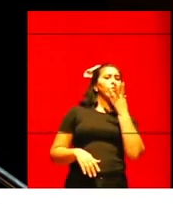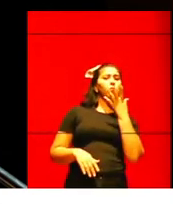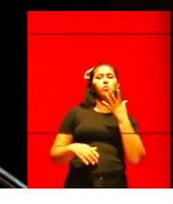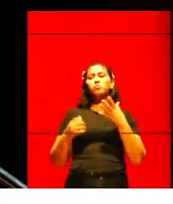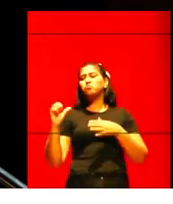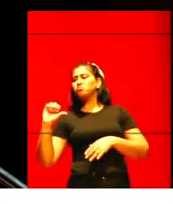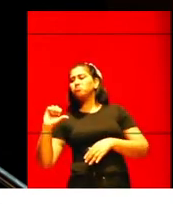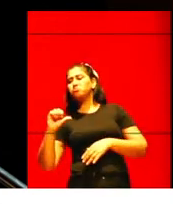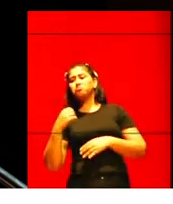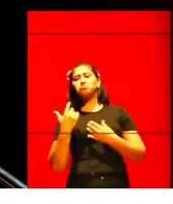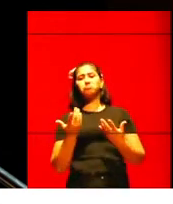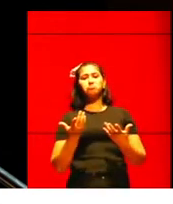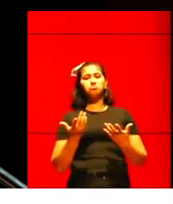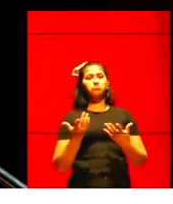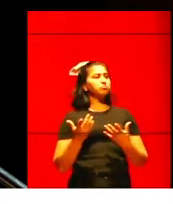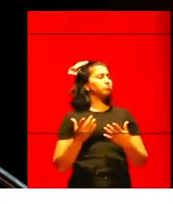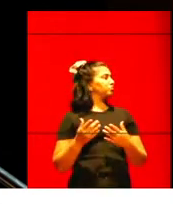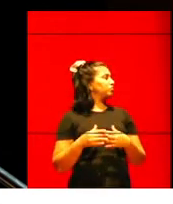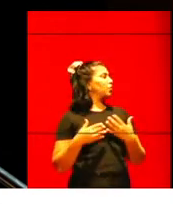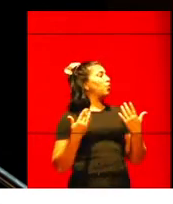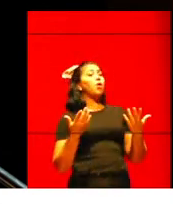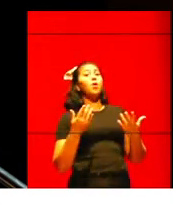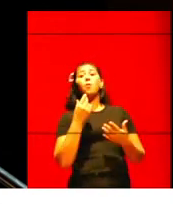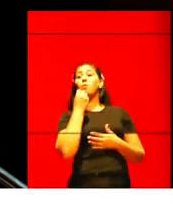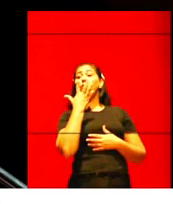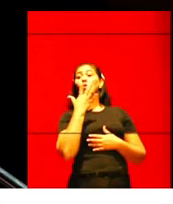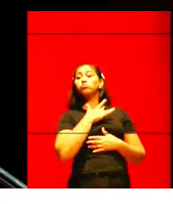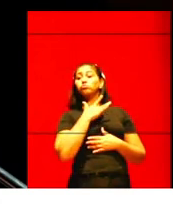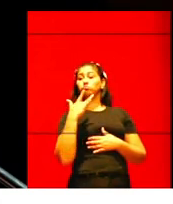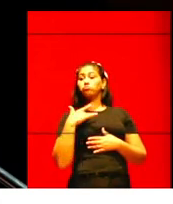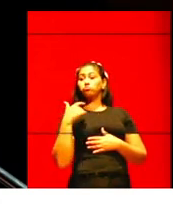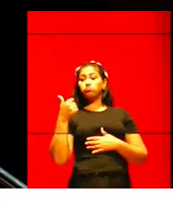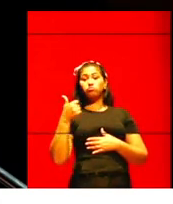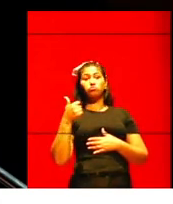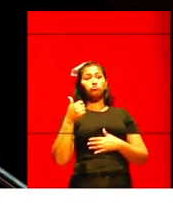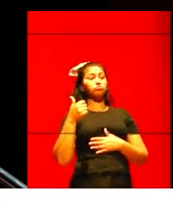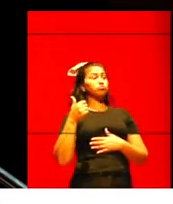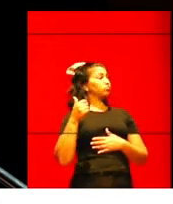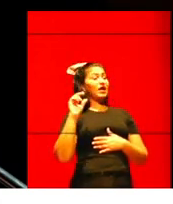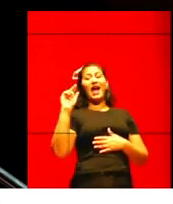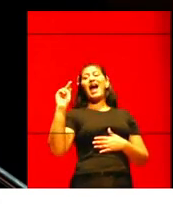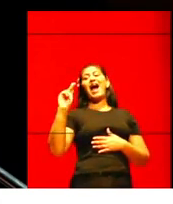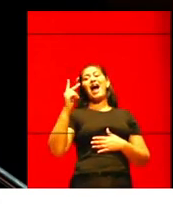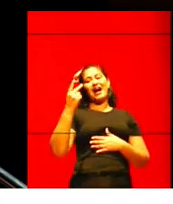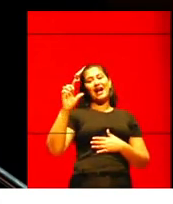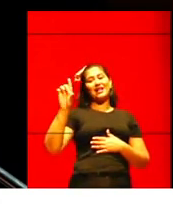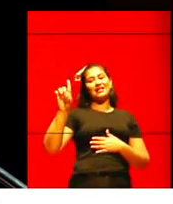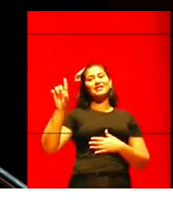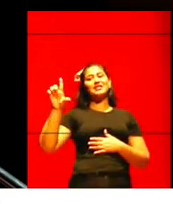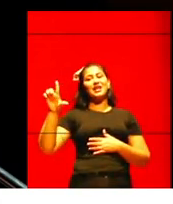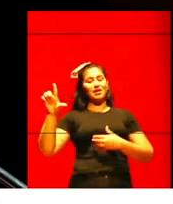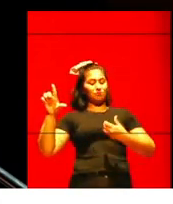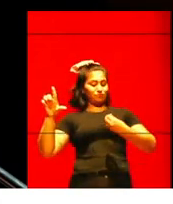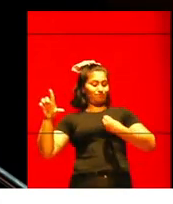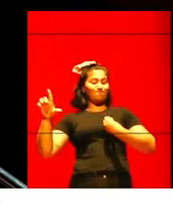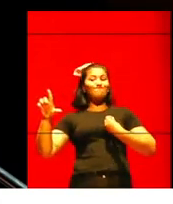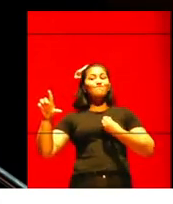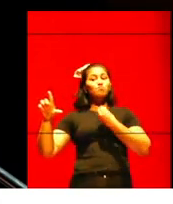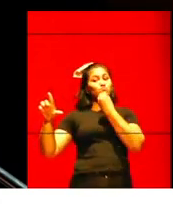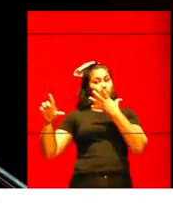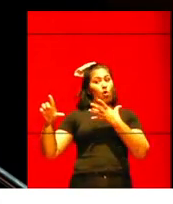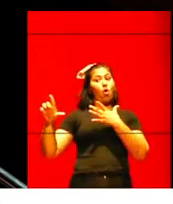Alô, pessoal? Quem que é o bom? Aí, o HDL ou o LDL? O HDL, né? O HDL, mas como que eu